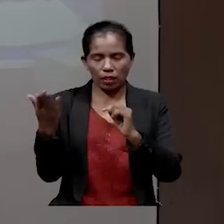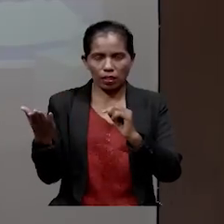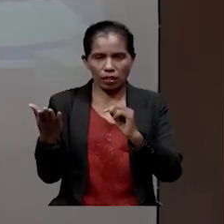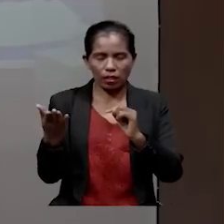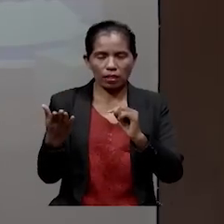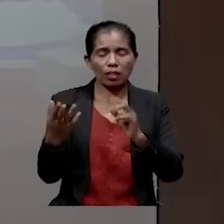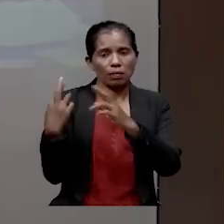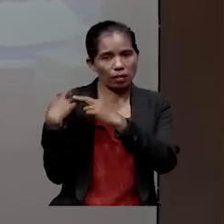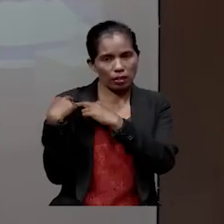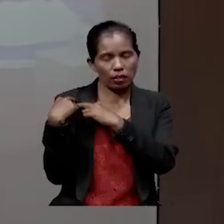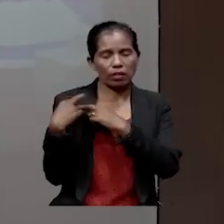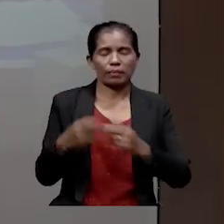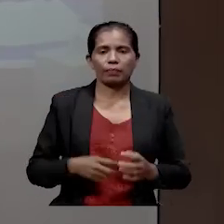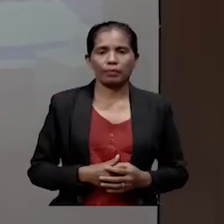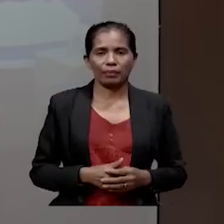posse.